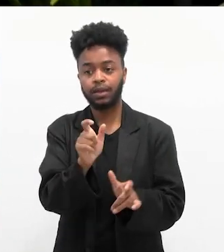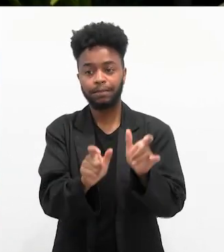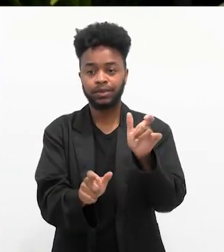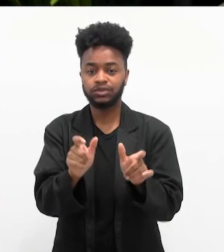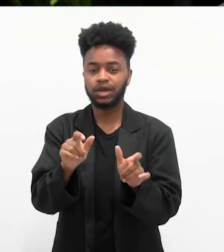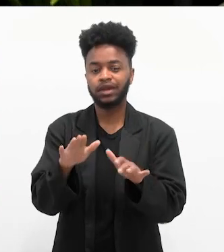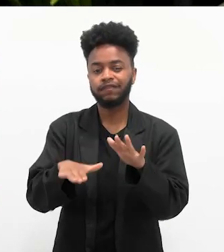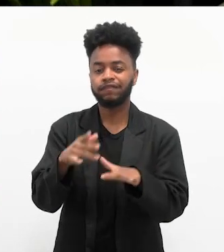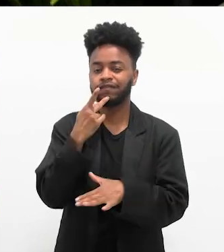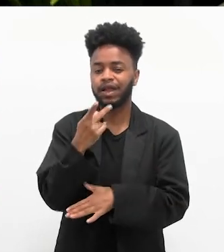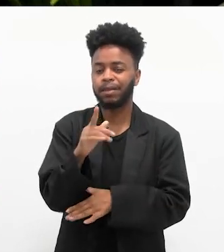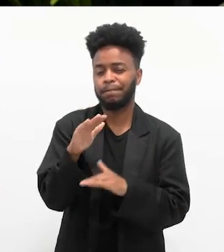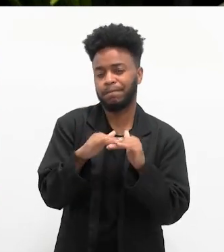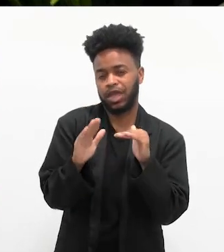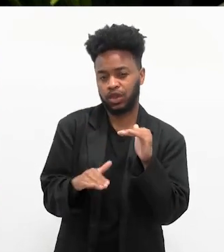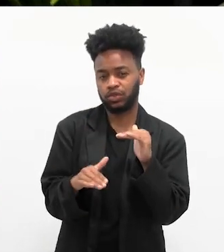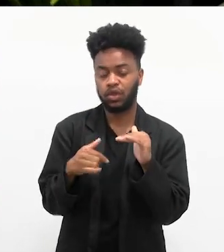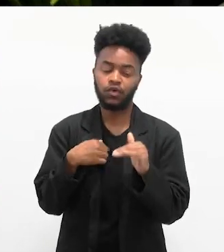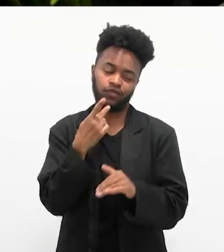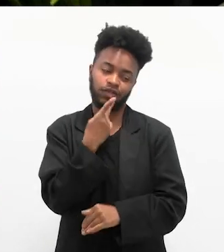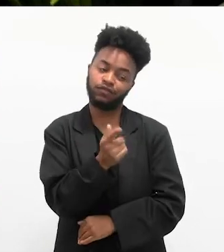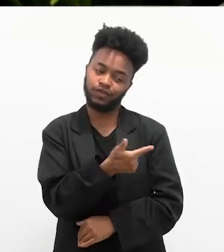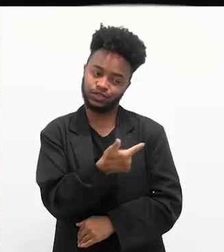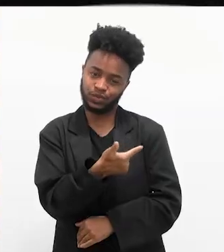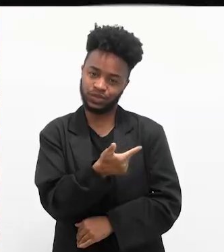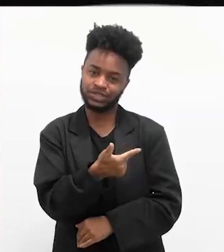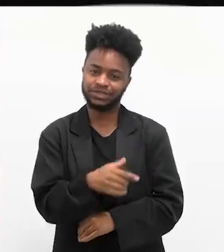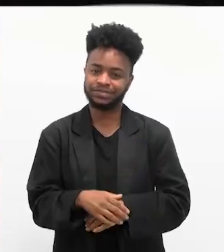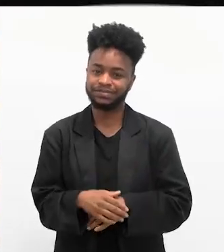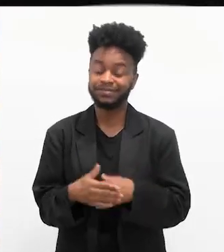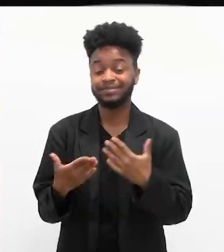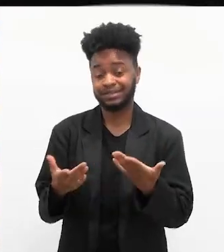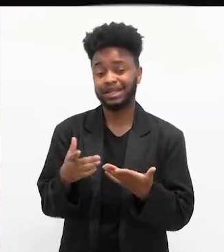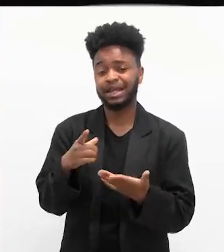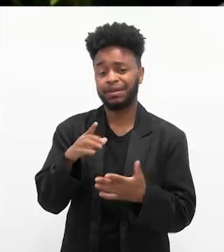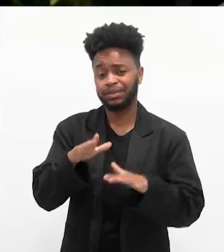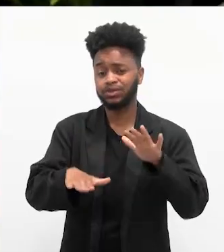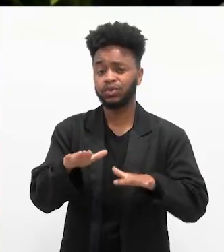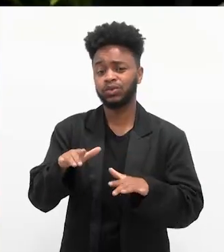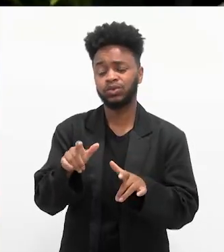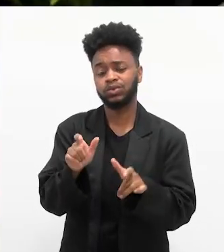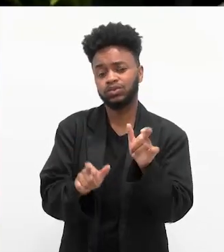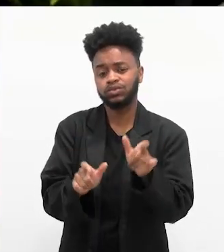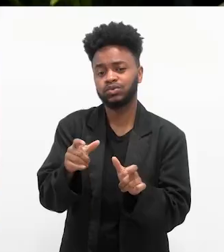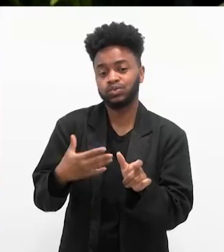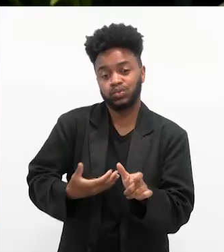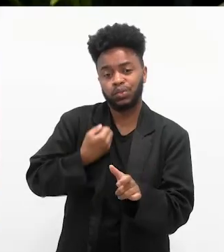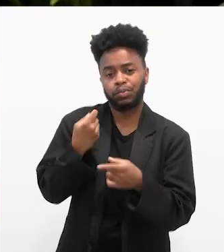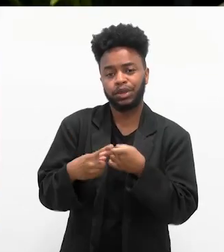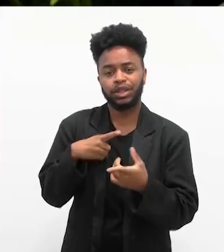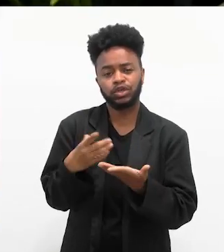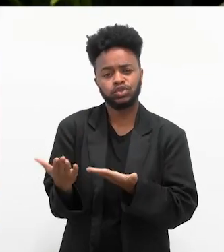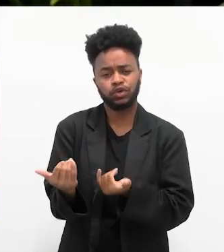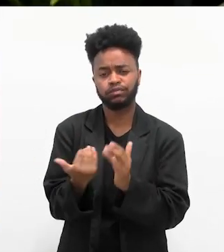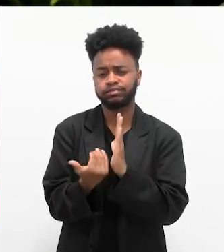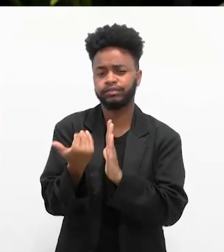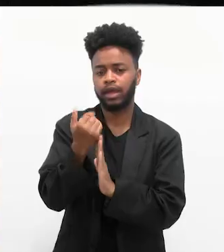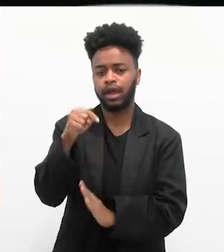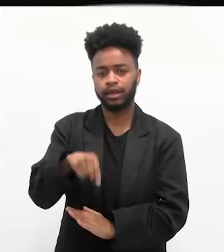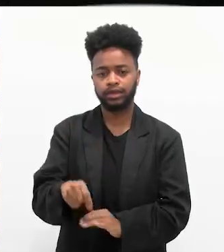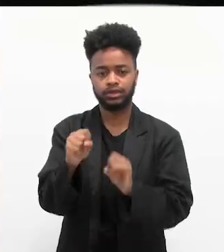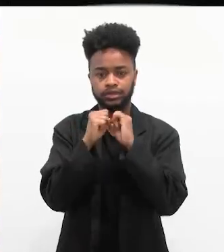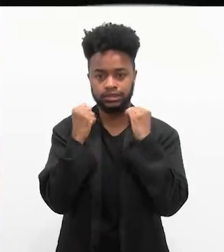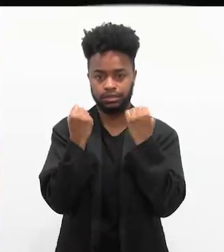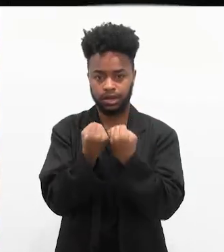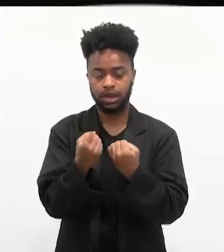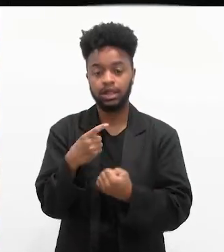Então, as pessoas geralmente dão um pouquinho menos. Eu dou 22. E se espantam de ter tantos jovens no Seminário do Rio. Ia tocar